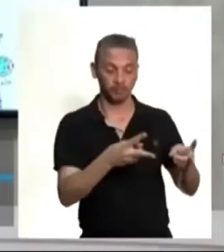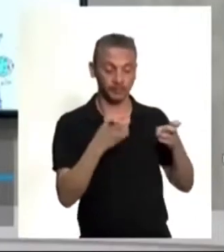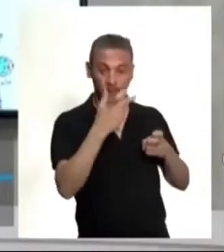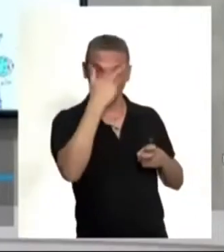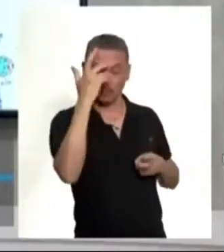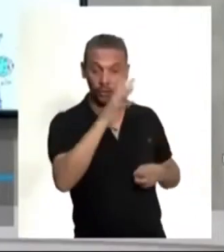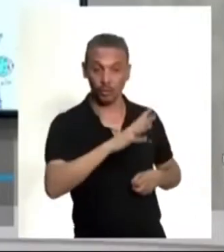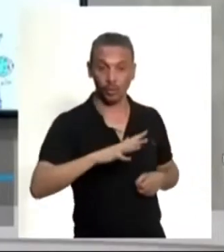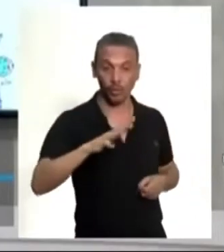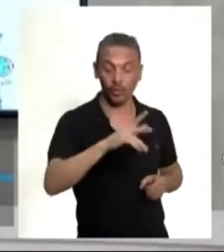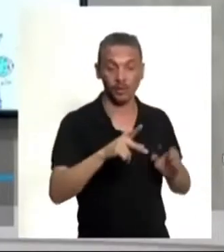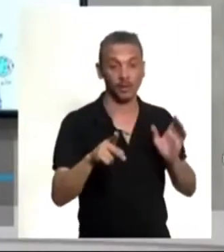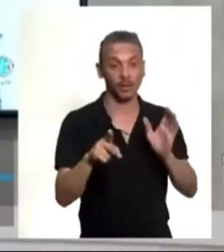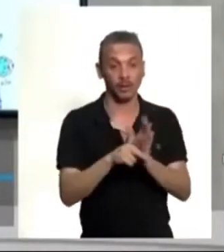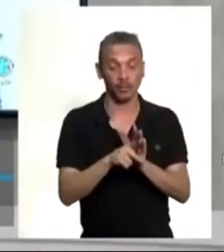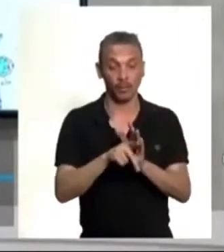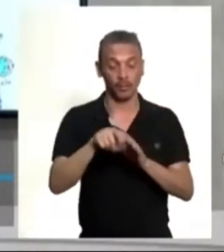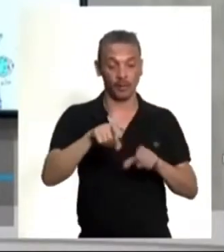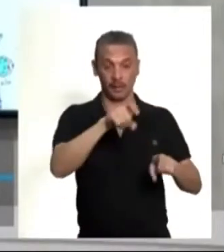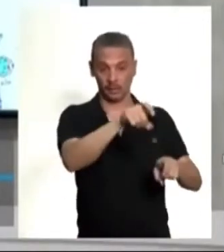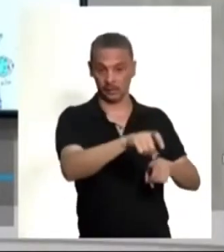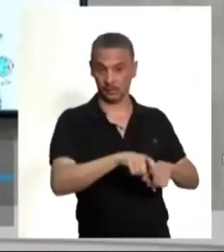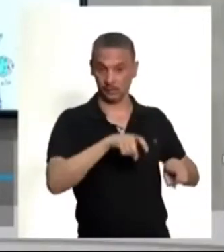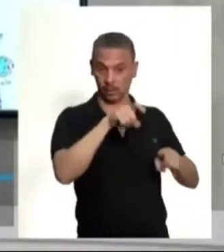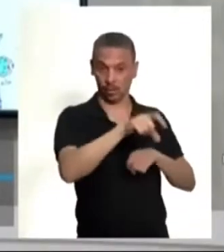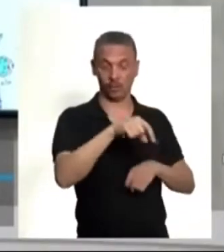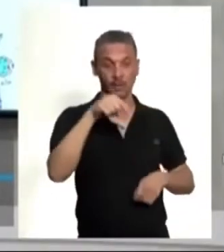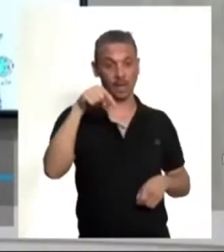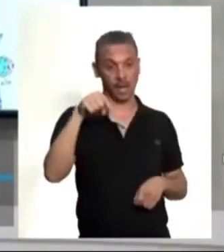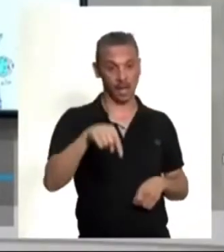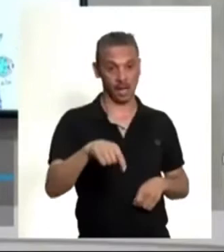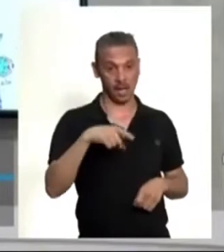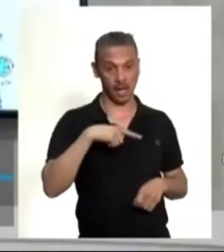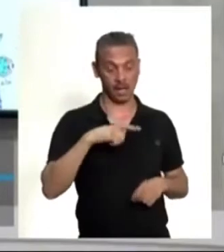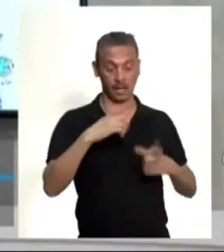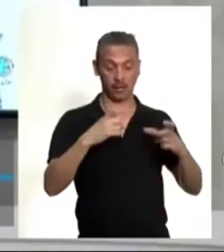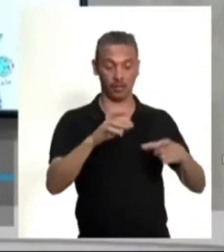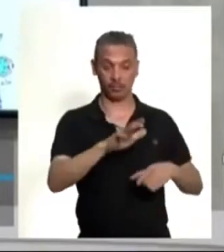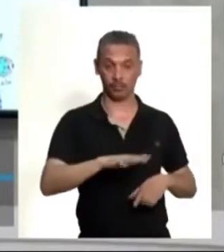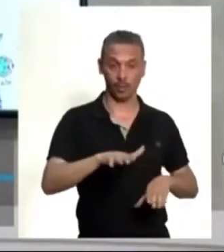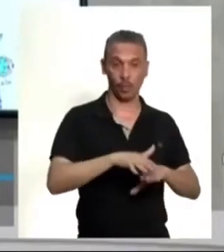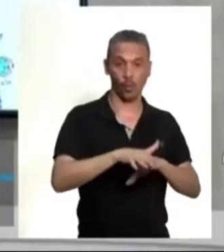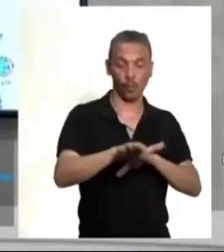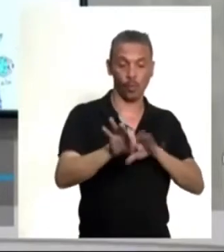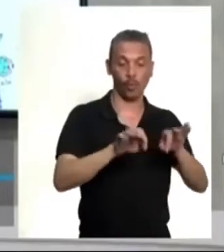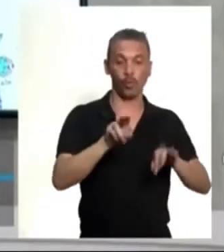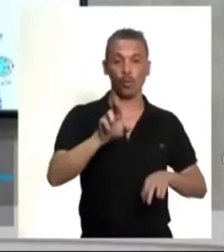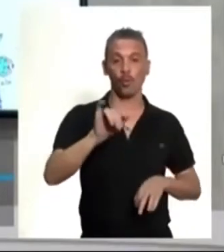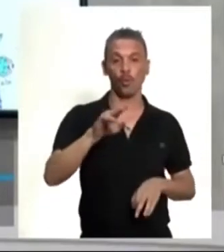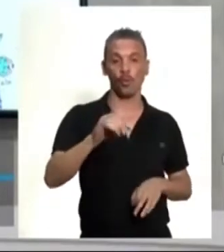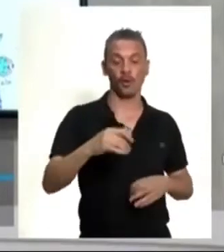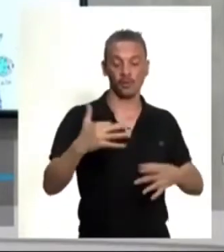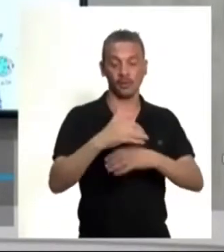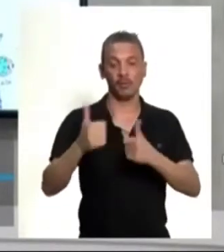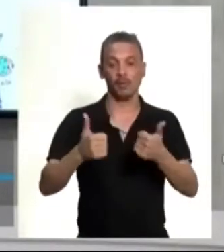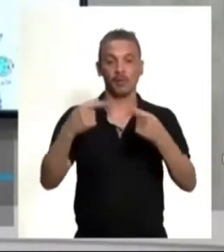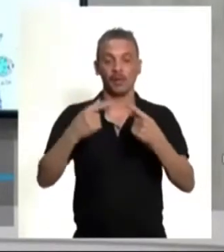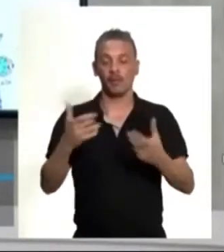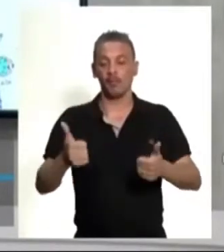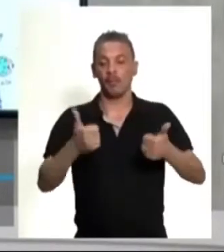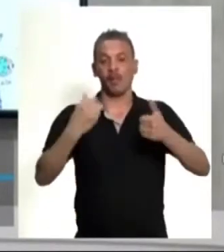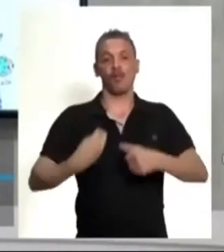da zona rural para a área urbana em busca de trabalho e melhores condições de